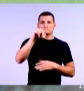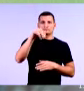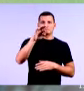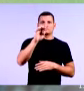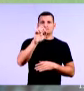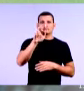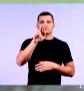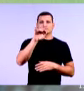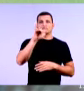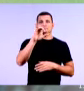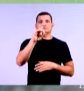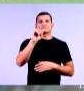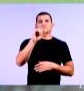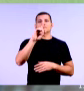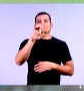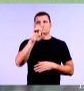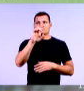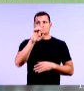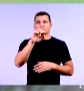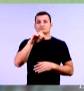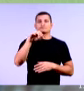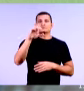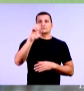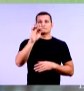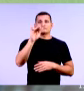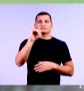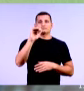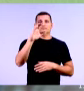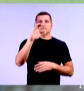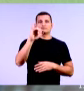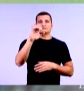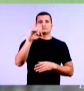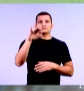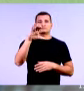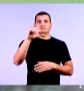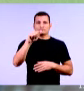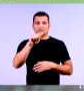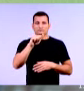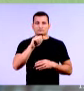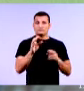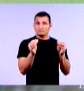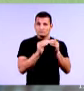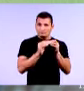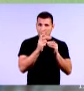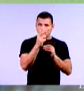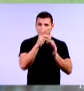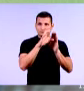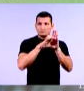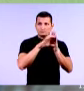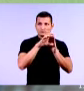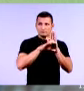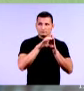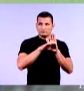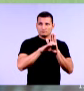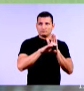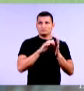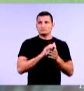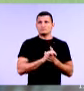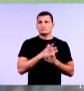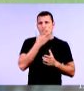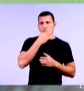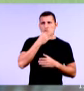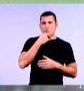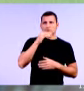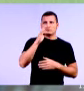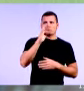à eficiência. Okay? Então, aqui nós juntamos os dois conceitos. Segundo Foruzan, o motivo da existência de uma